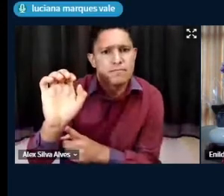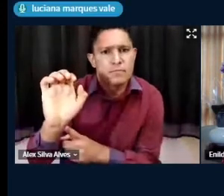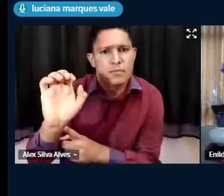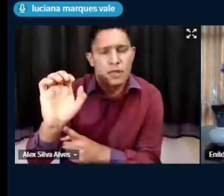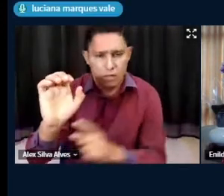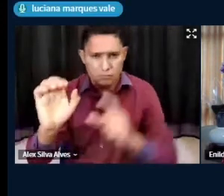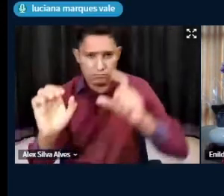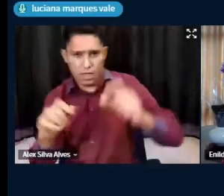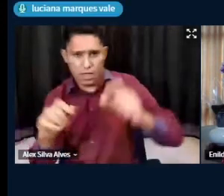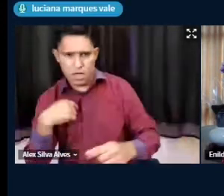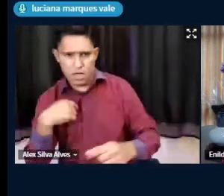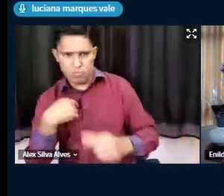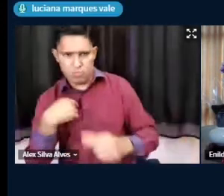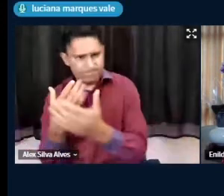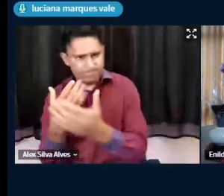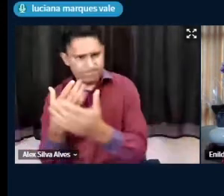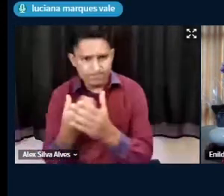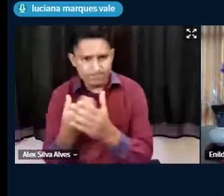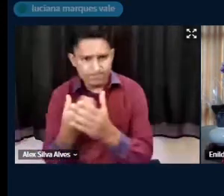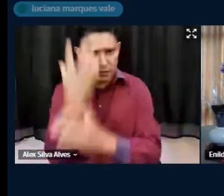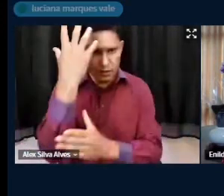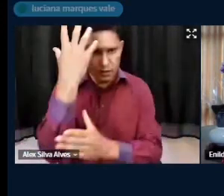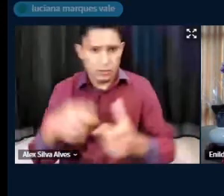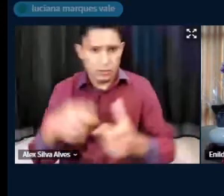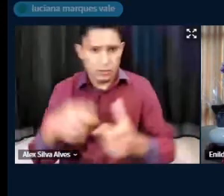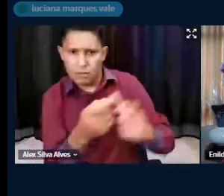Para representação de ícone.